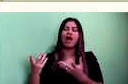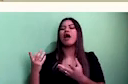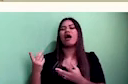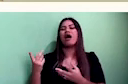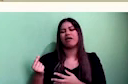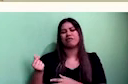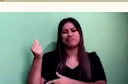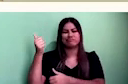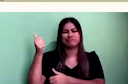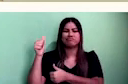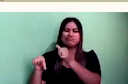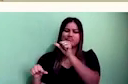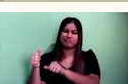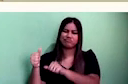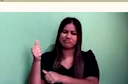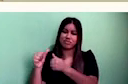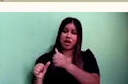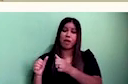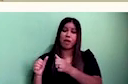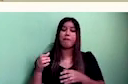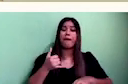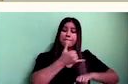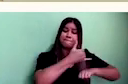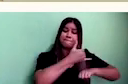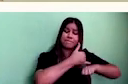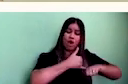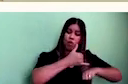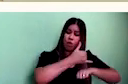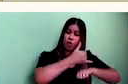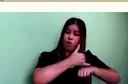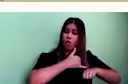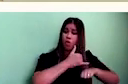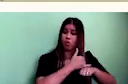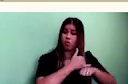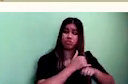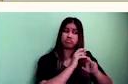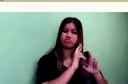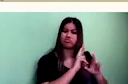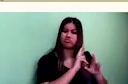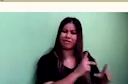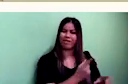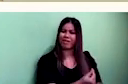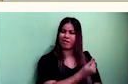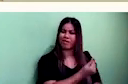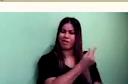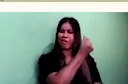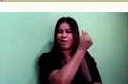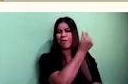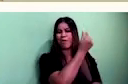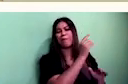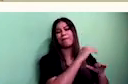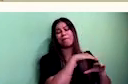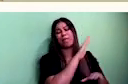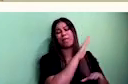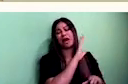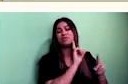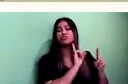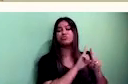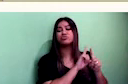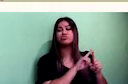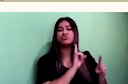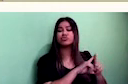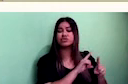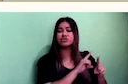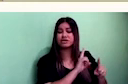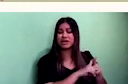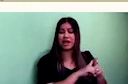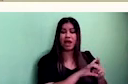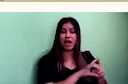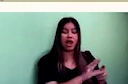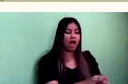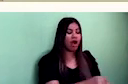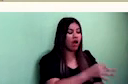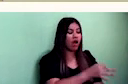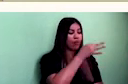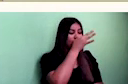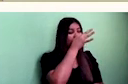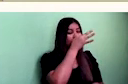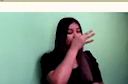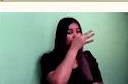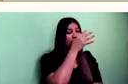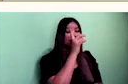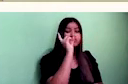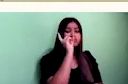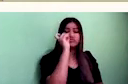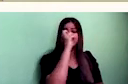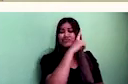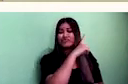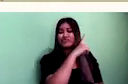mais baratos, geralmente os cítricos são mais baratos, e alguns óleos mais especiais são os óleos um pouco mais caros, que a planta, por exemplo, não se